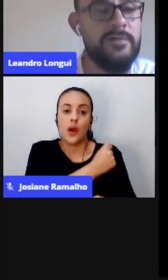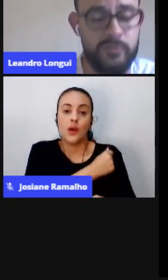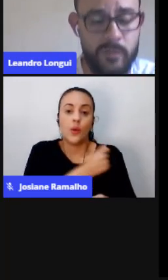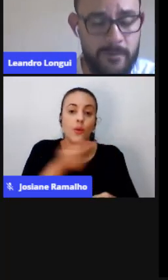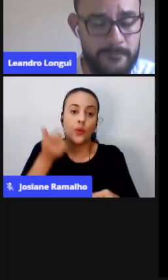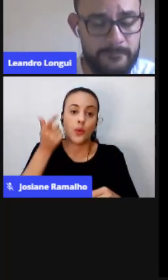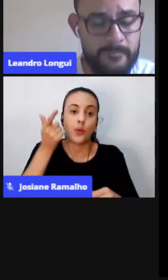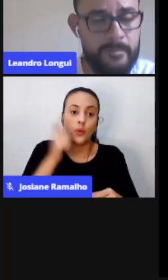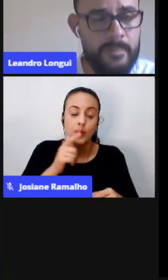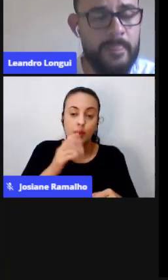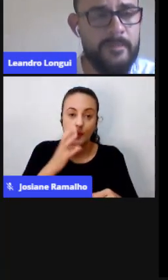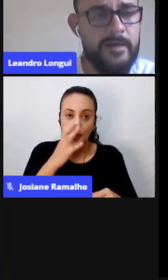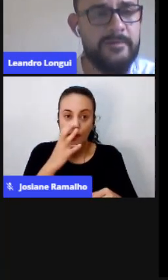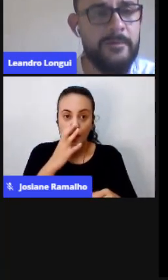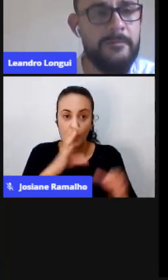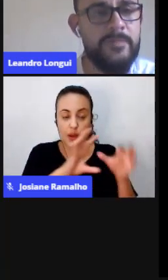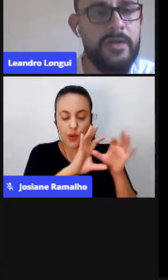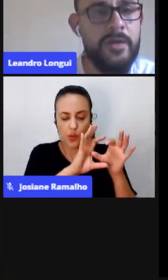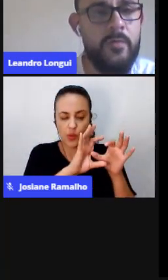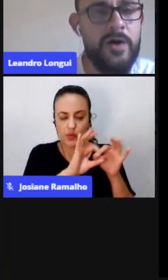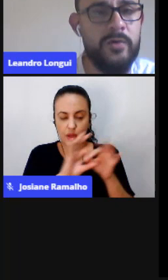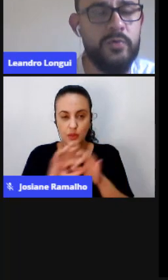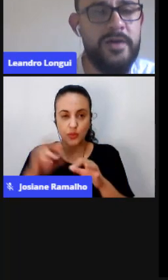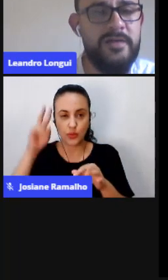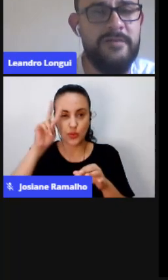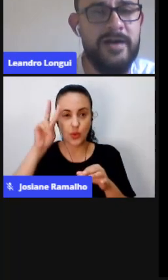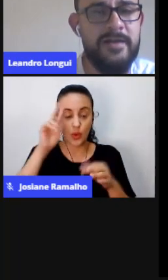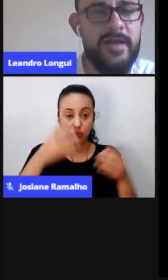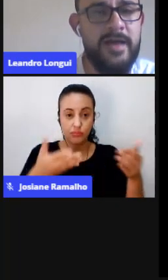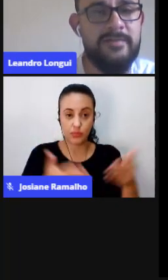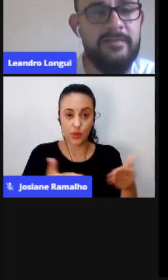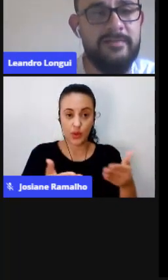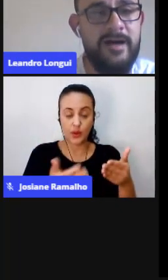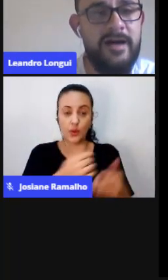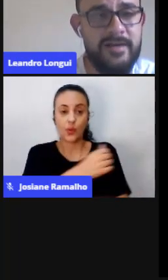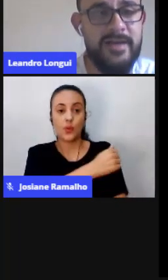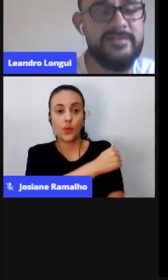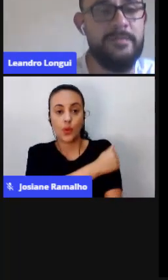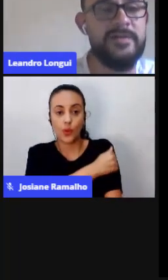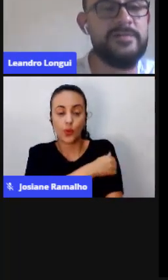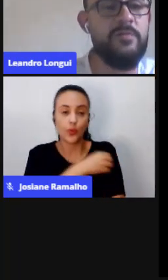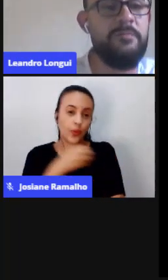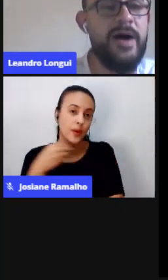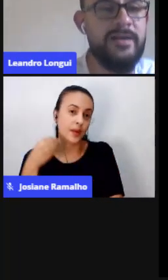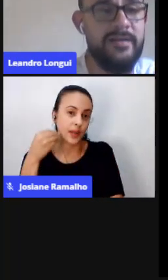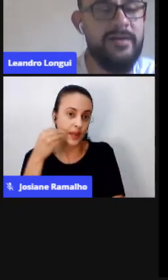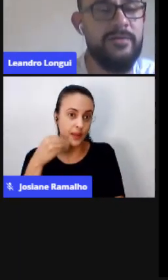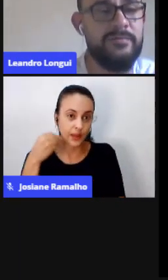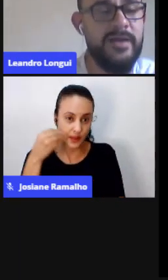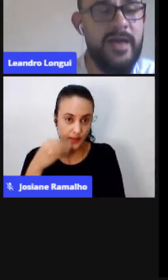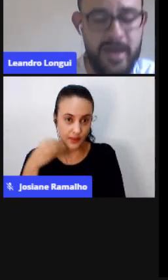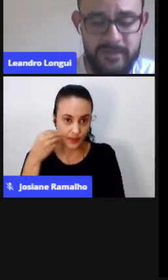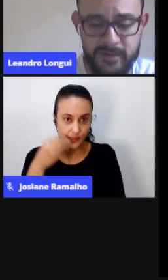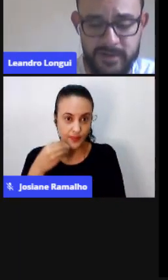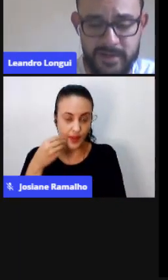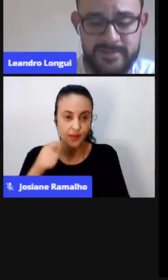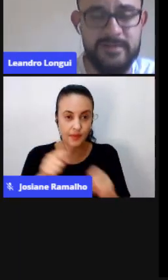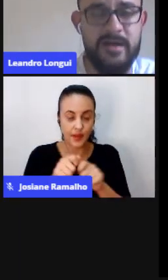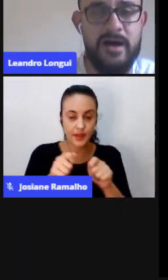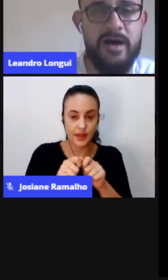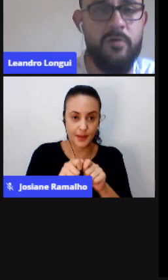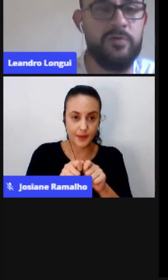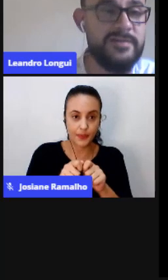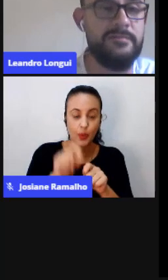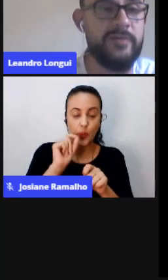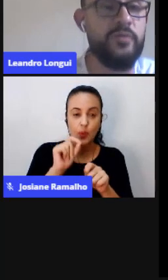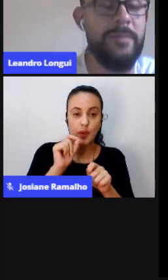contexto histórico atual, né? Então, o aluno ele vai tentar estabelecer um paralelo, né, entre